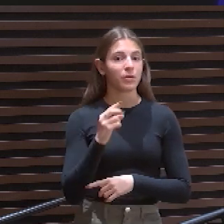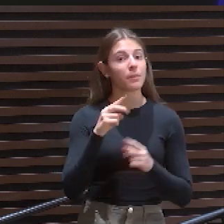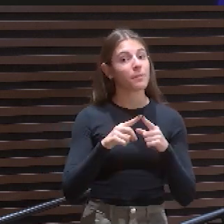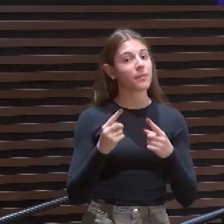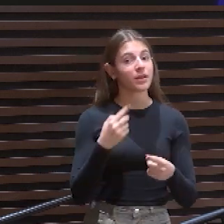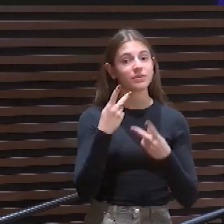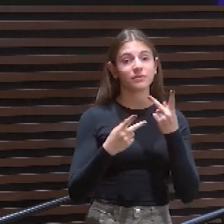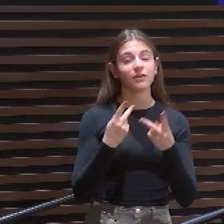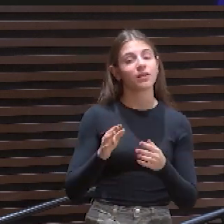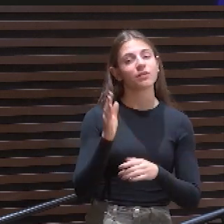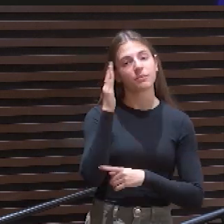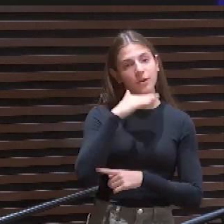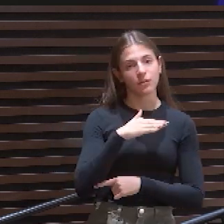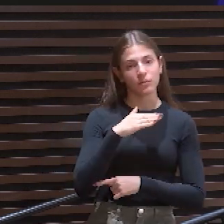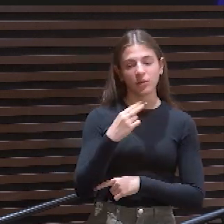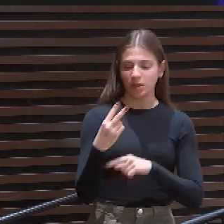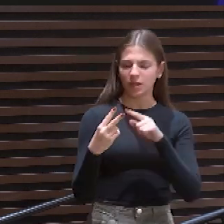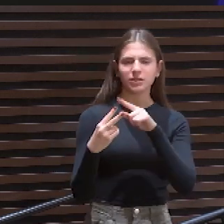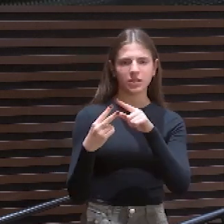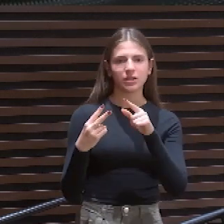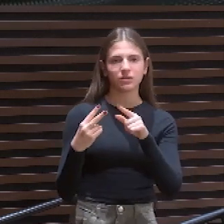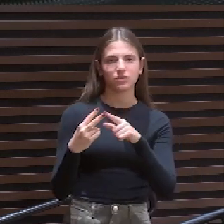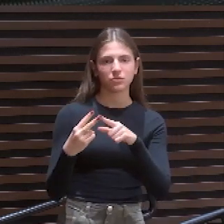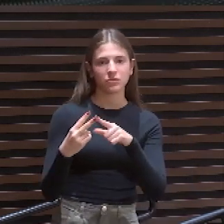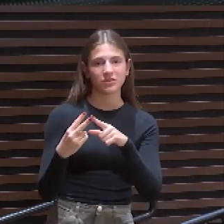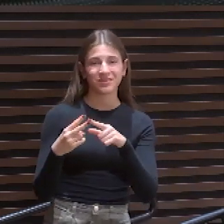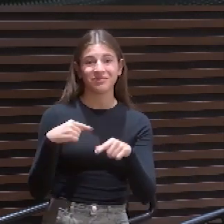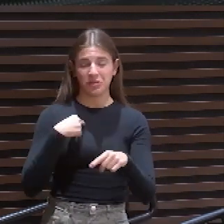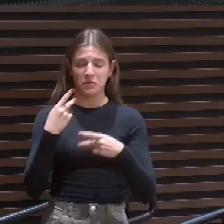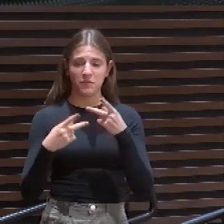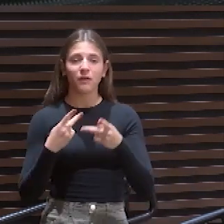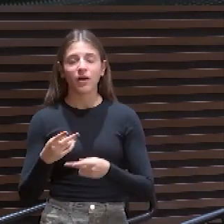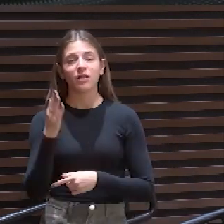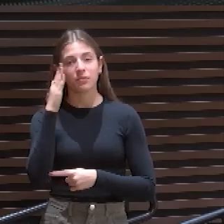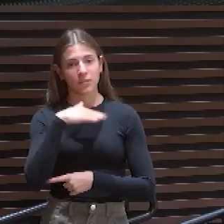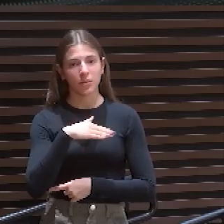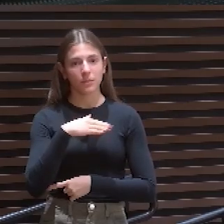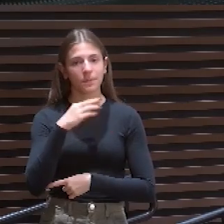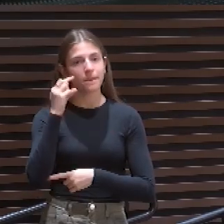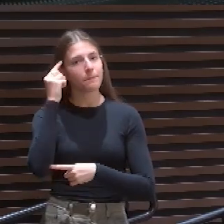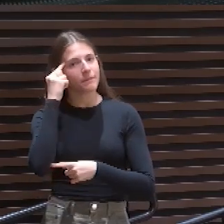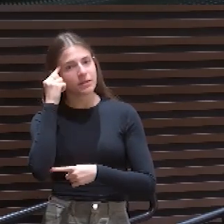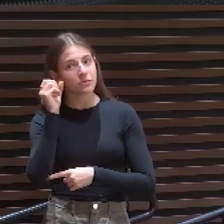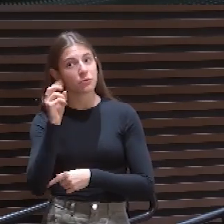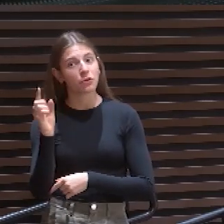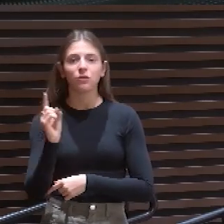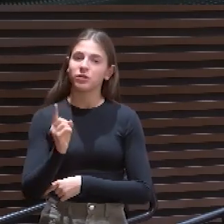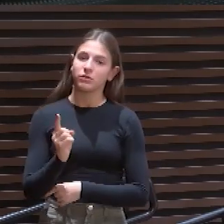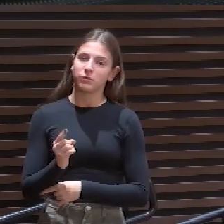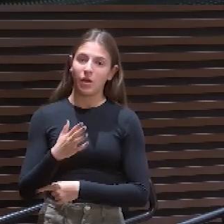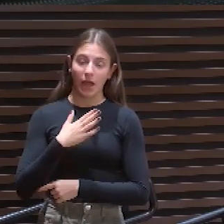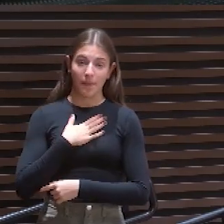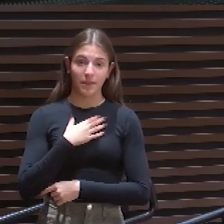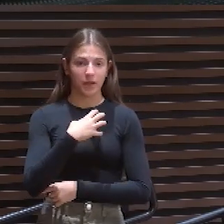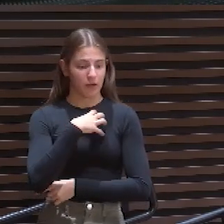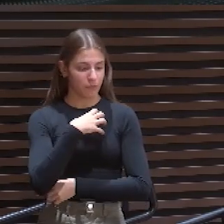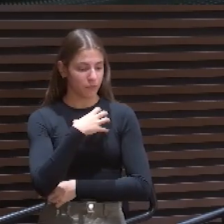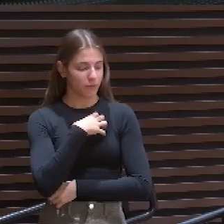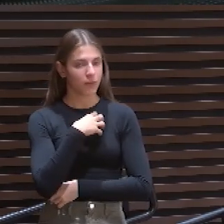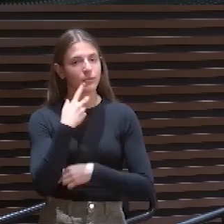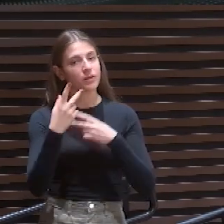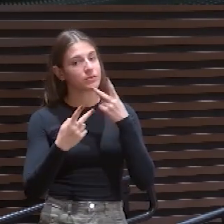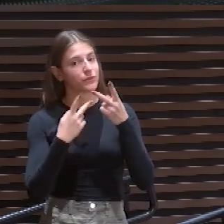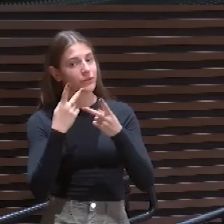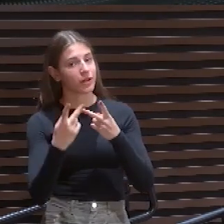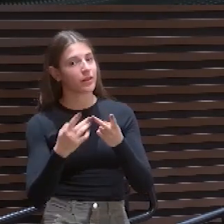Nas duas situações, falo mal, refletidamente ou não. A minha condição de falar e